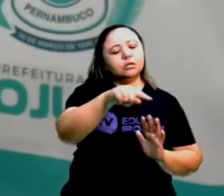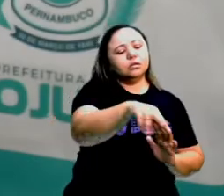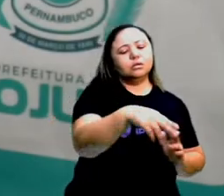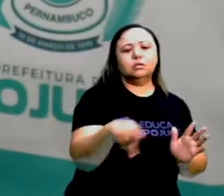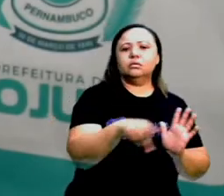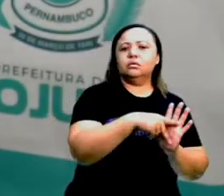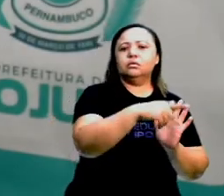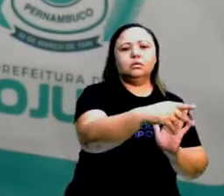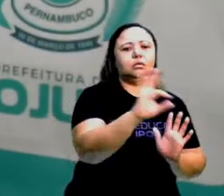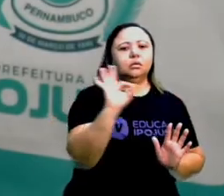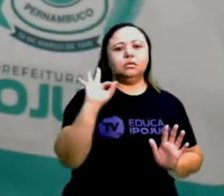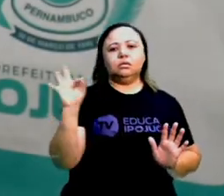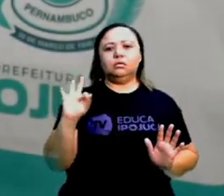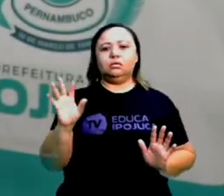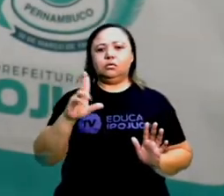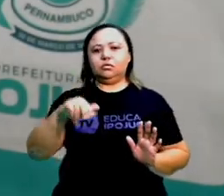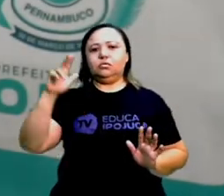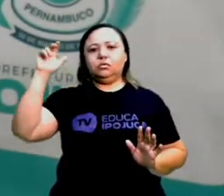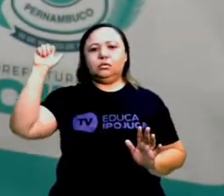que aí,